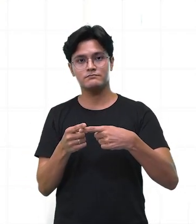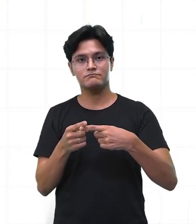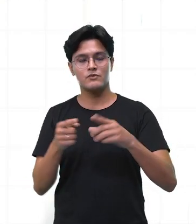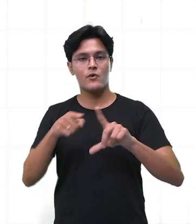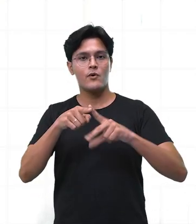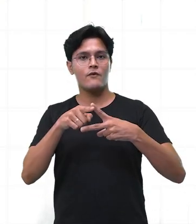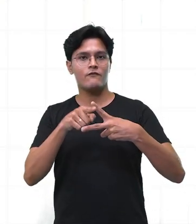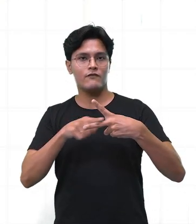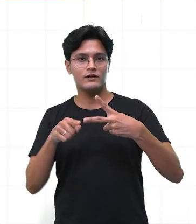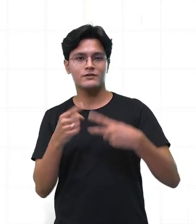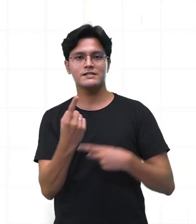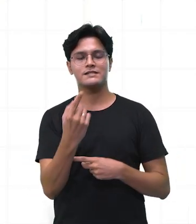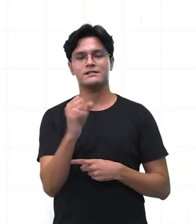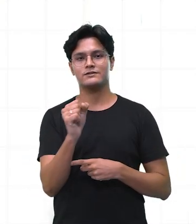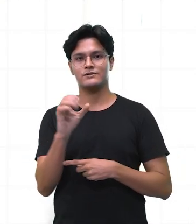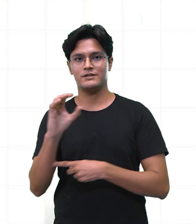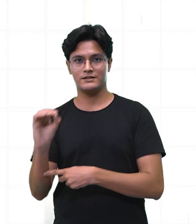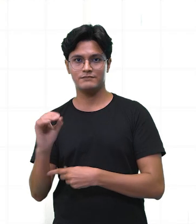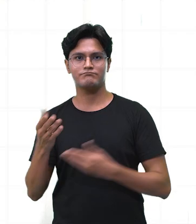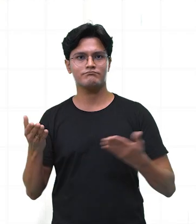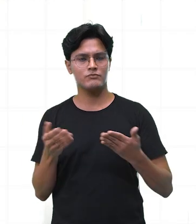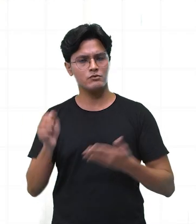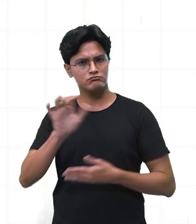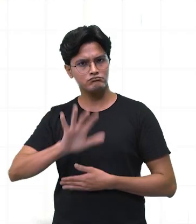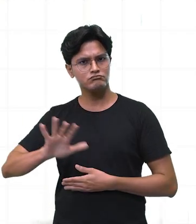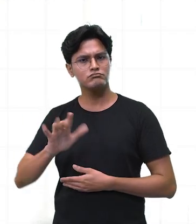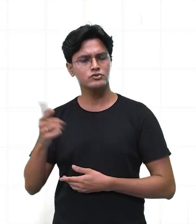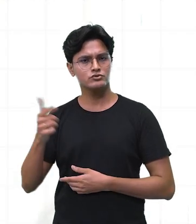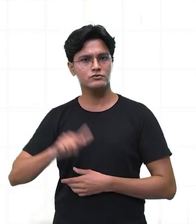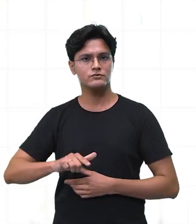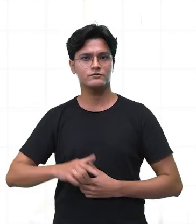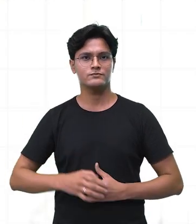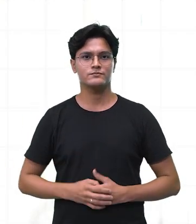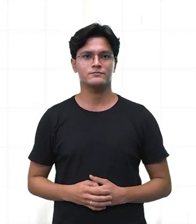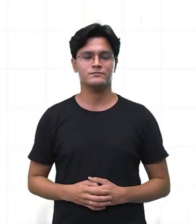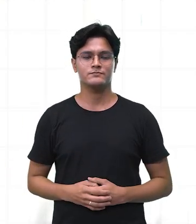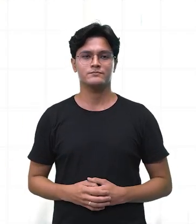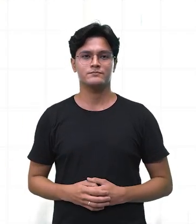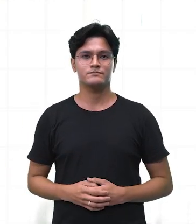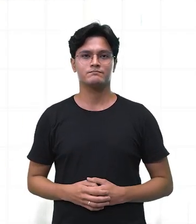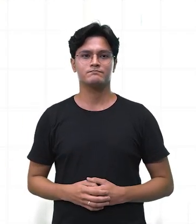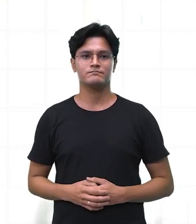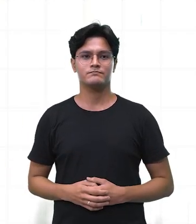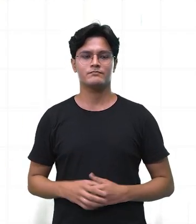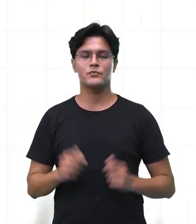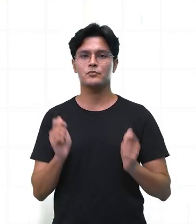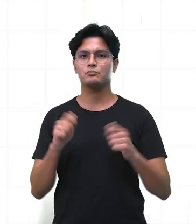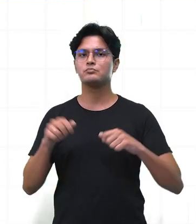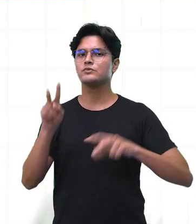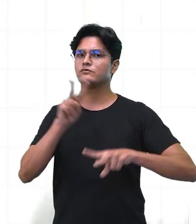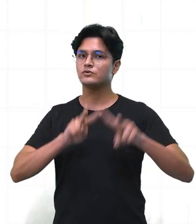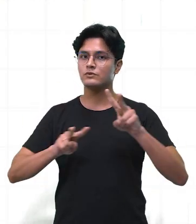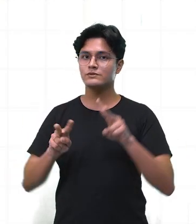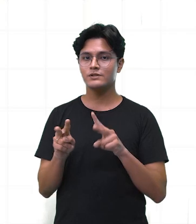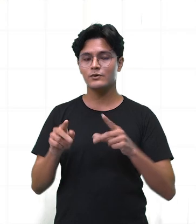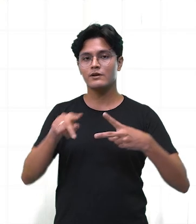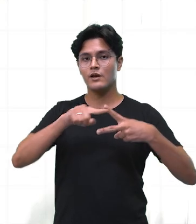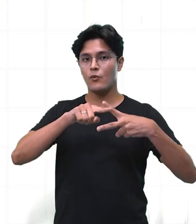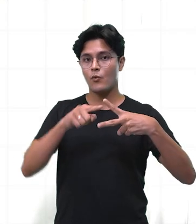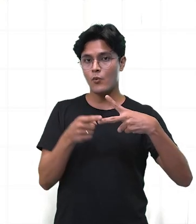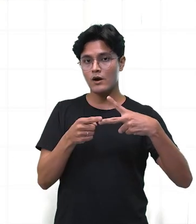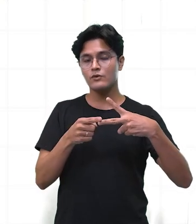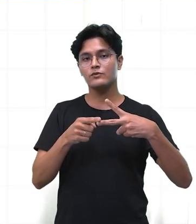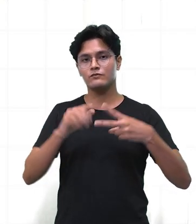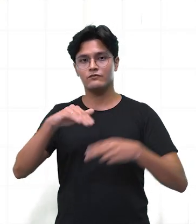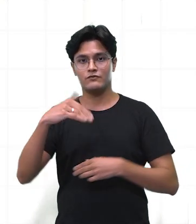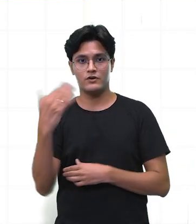certo? Vamos aqui ao nosso cenário virtual novamente, para a gente visualizar esses ângulos